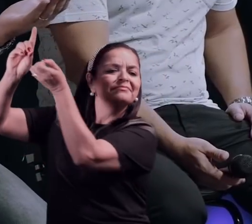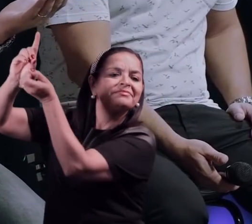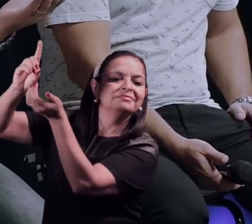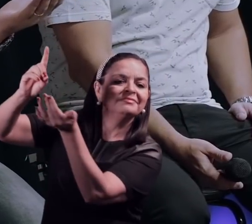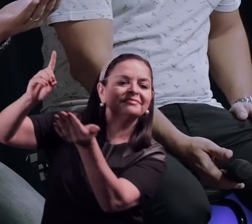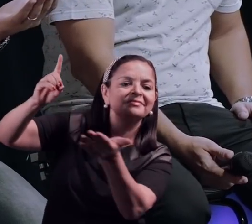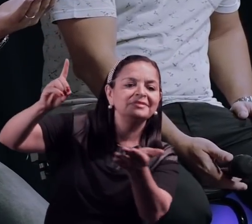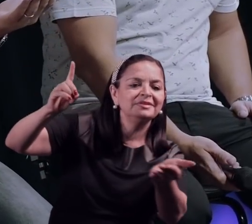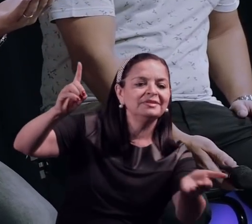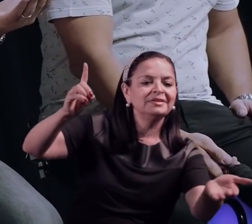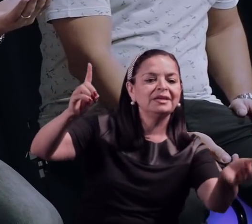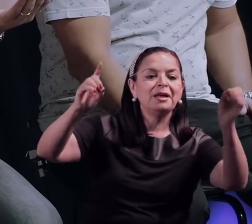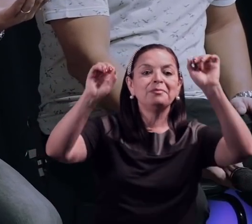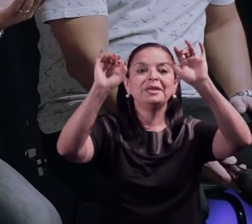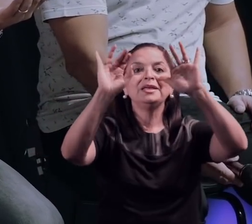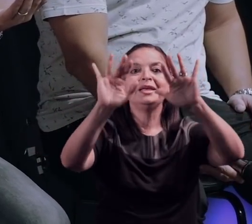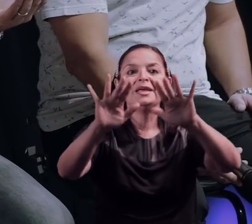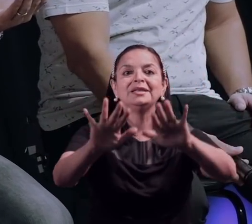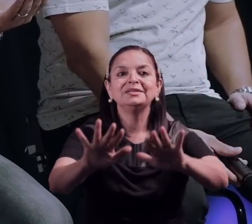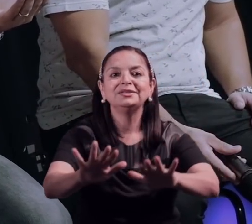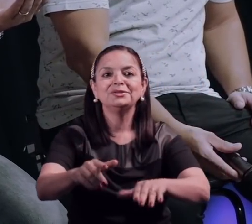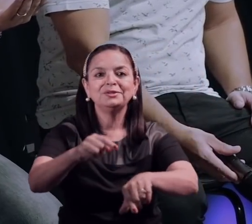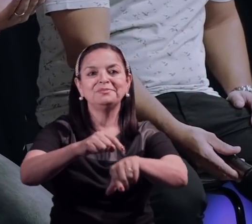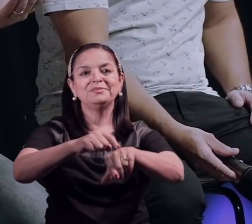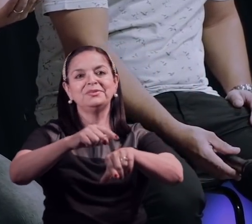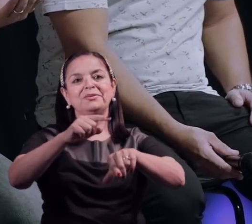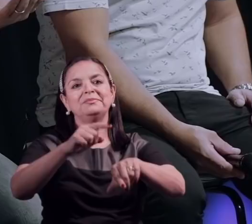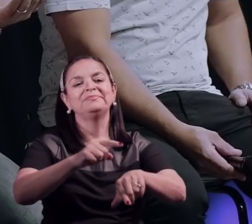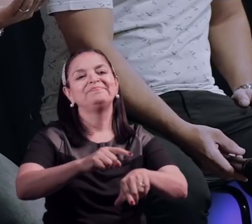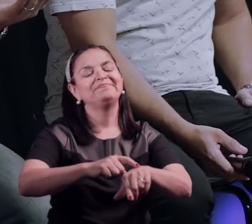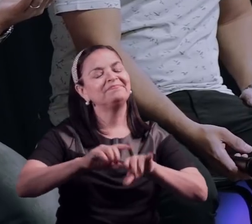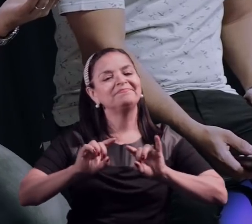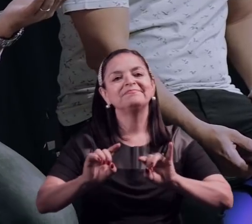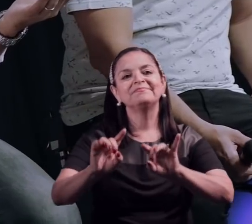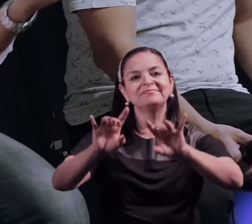honra e santifique este momento